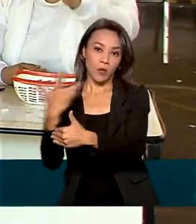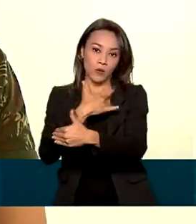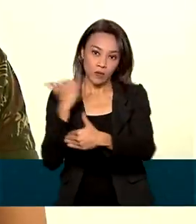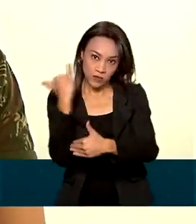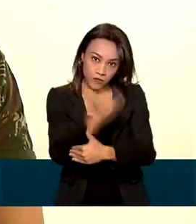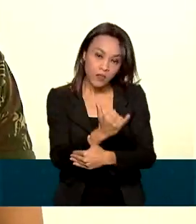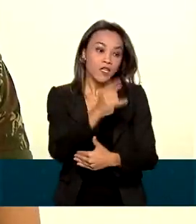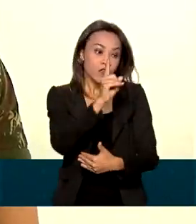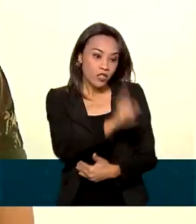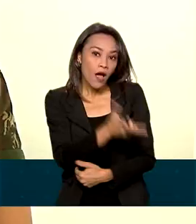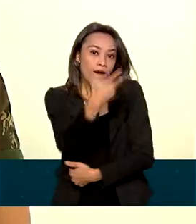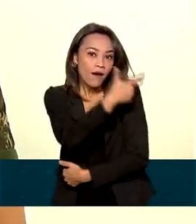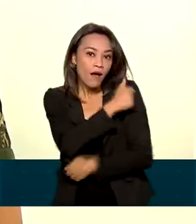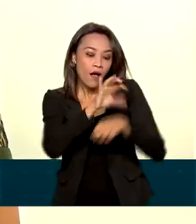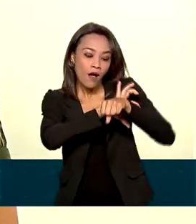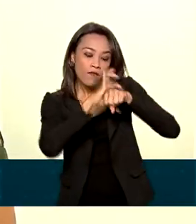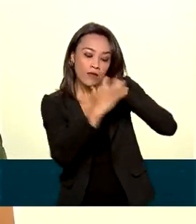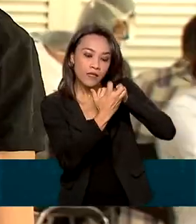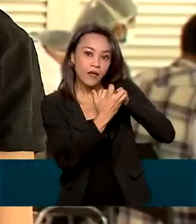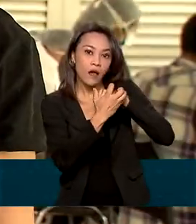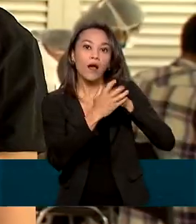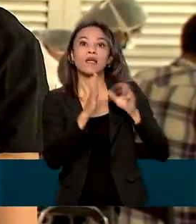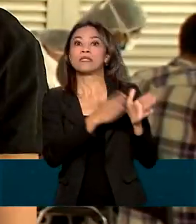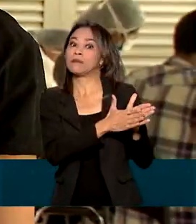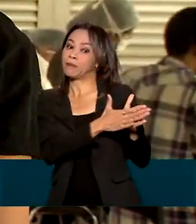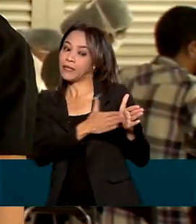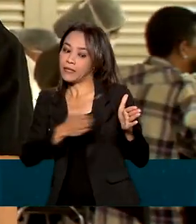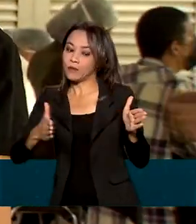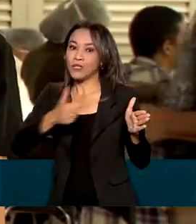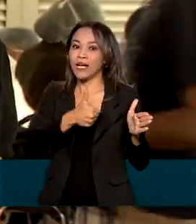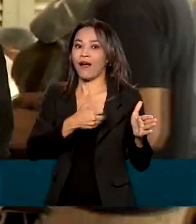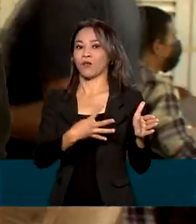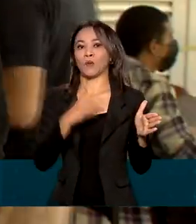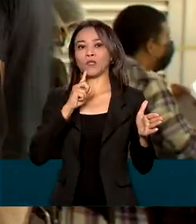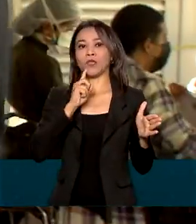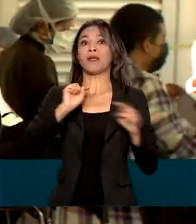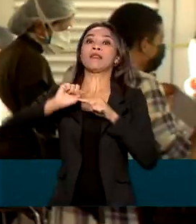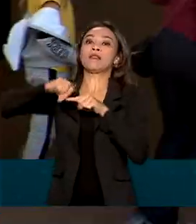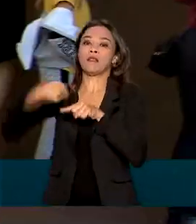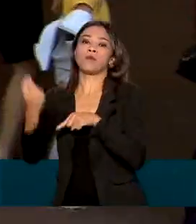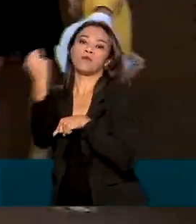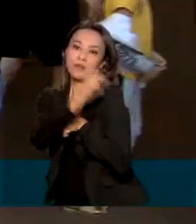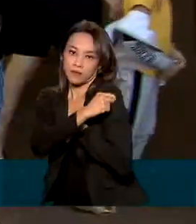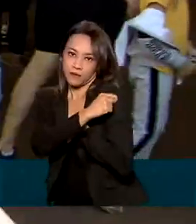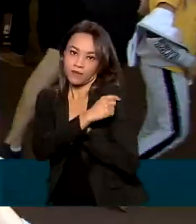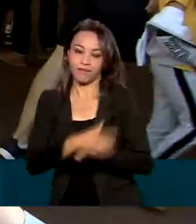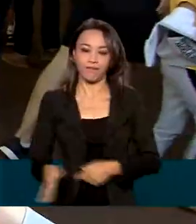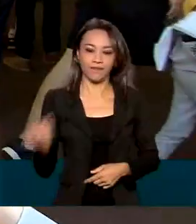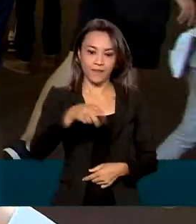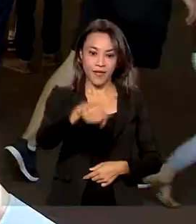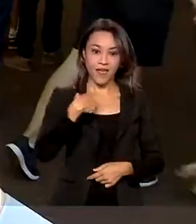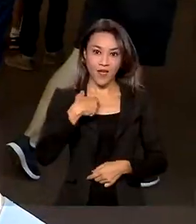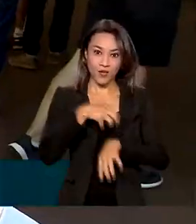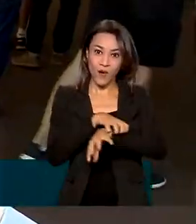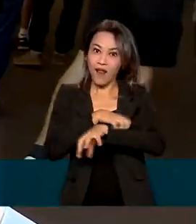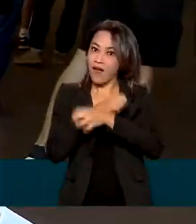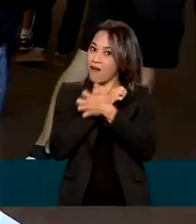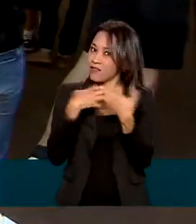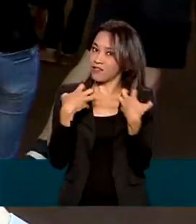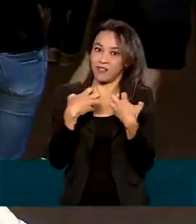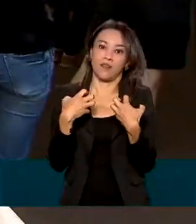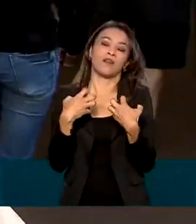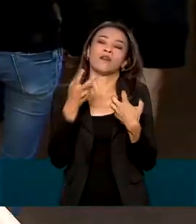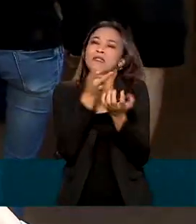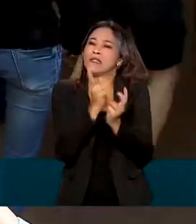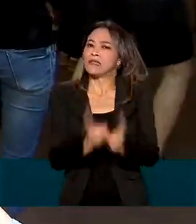Covid-19 devem esperar pelo menos 14 dias para se imunizarem contra a gripe. Eu sou muito alérgica, assim. Aí o pessoal fala